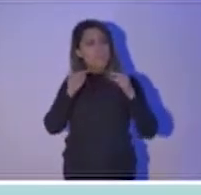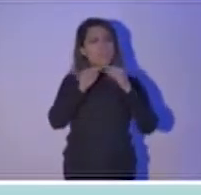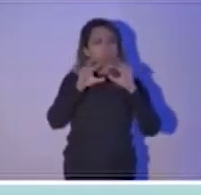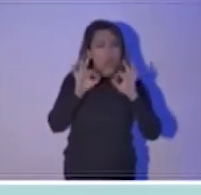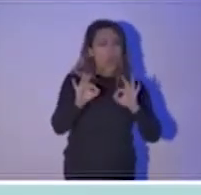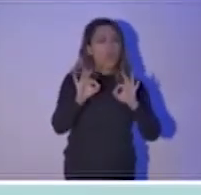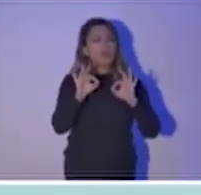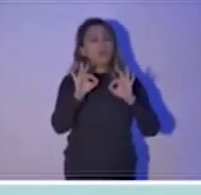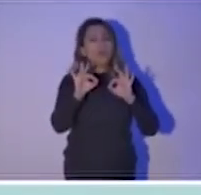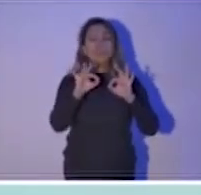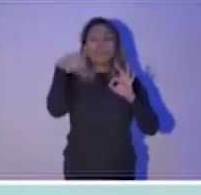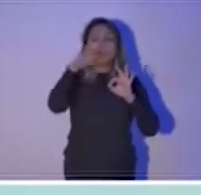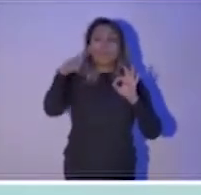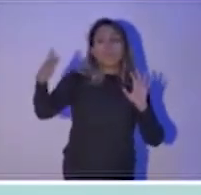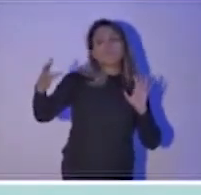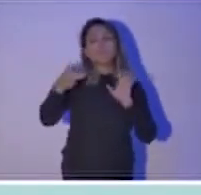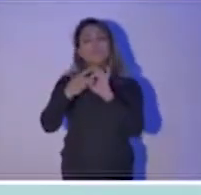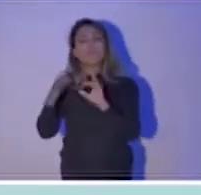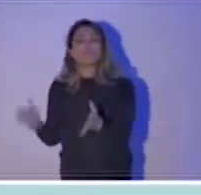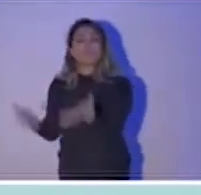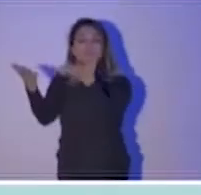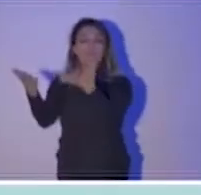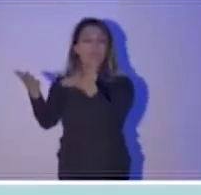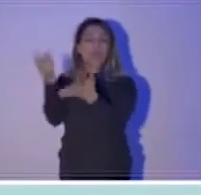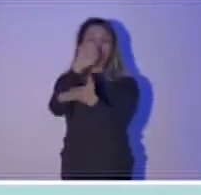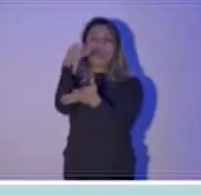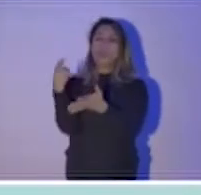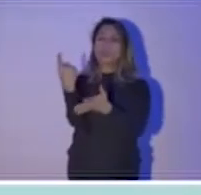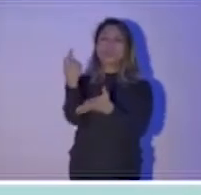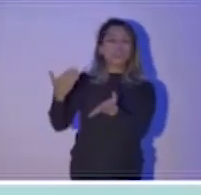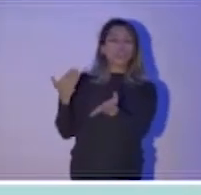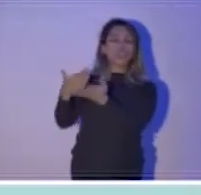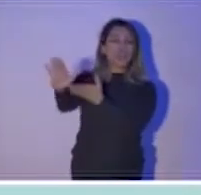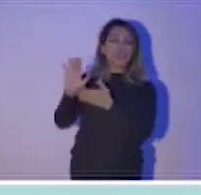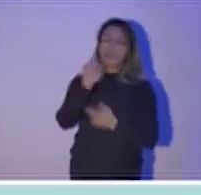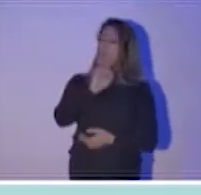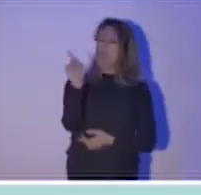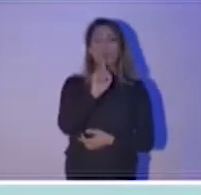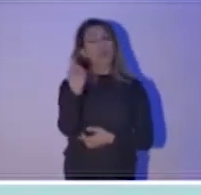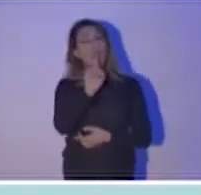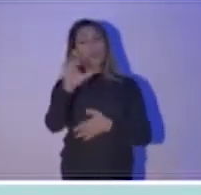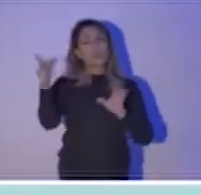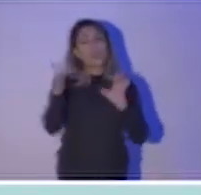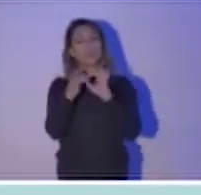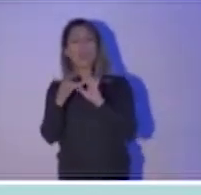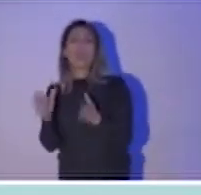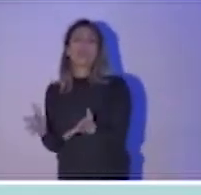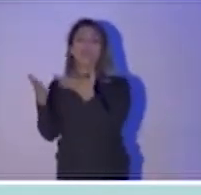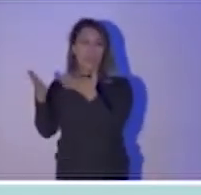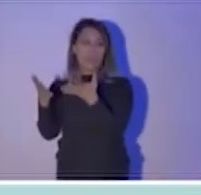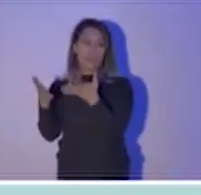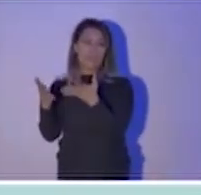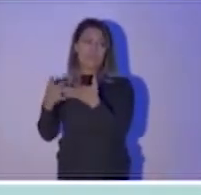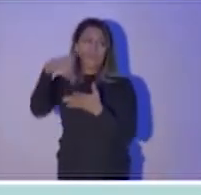vai apesar dele e não vai sem ele. Então, eu acho que na hora que nós todos pensarmos isso, o ponto